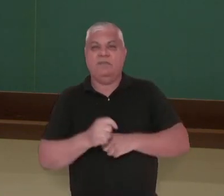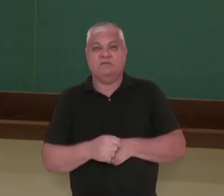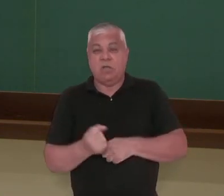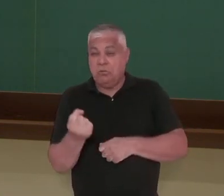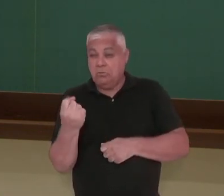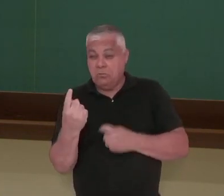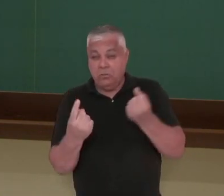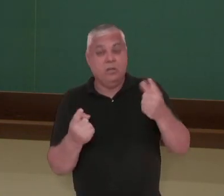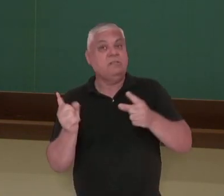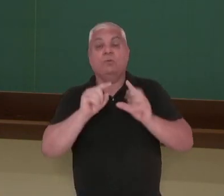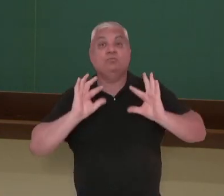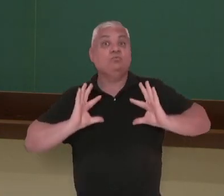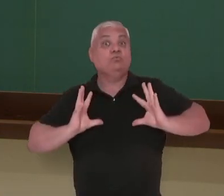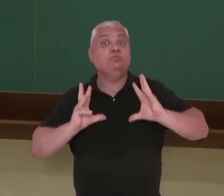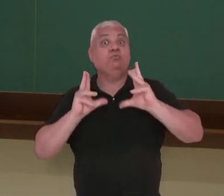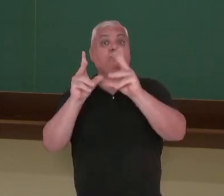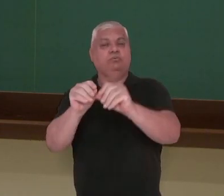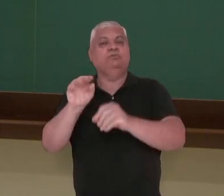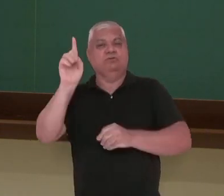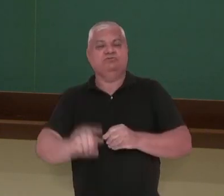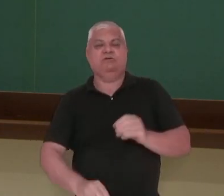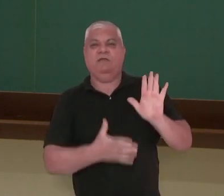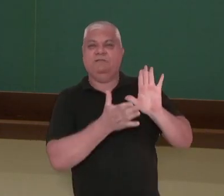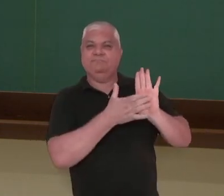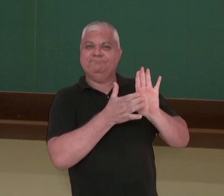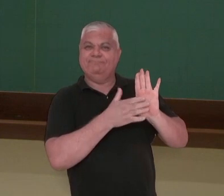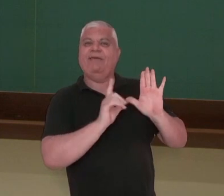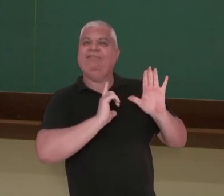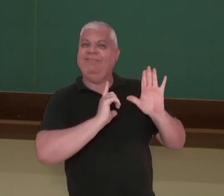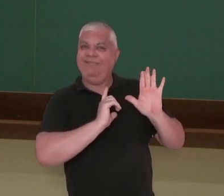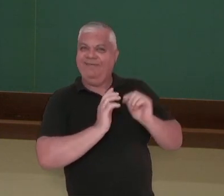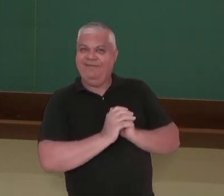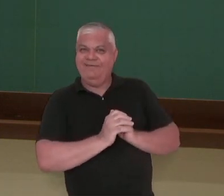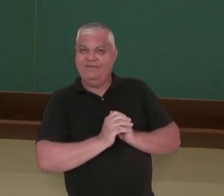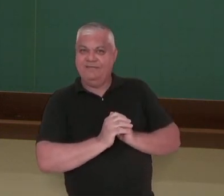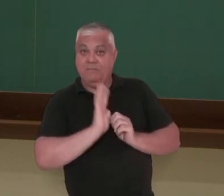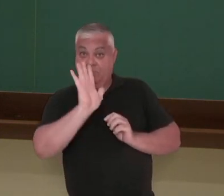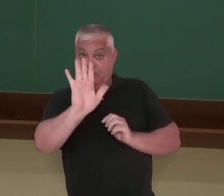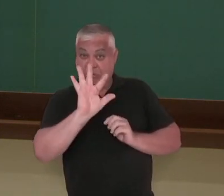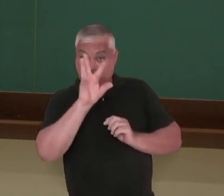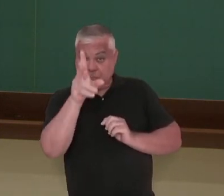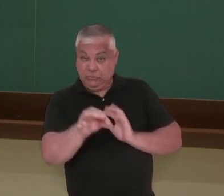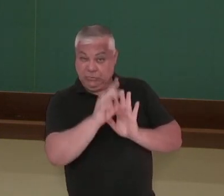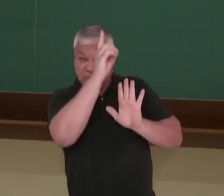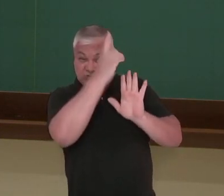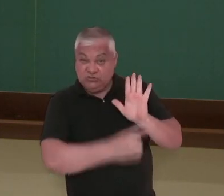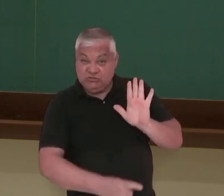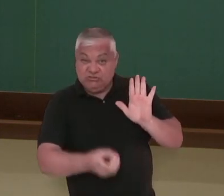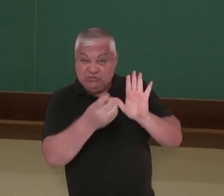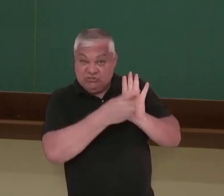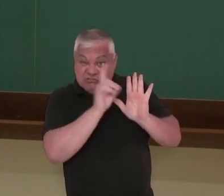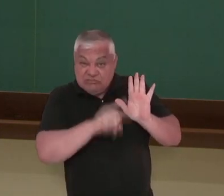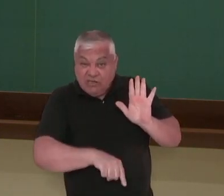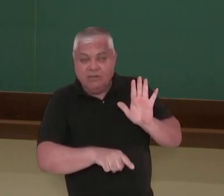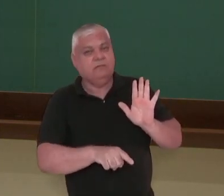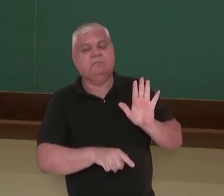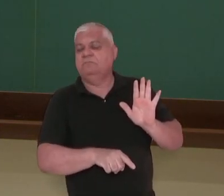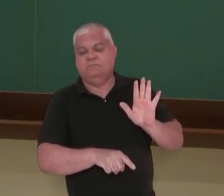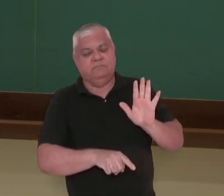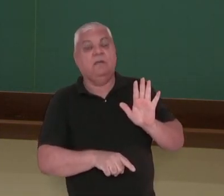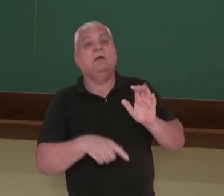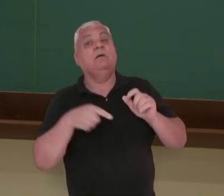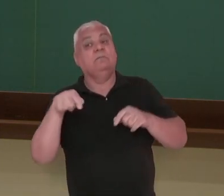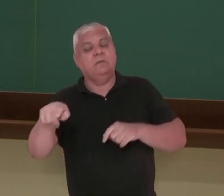outro aluno que tem esse direito, são todos eles. Mas nem tudo ali são direitos. Como a gente já falou anteriormente, você tem que primeiro cumprir os